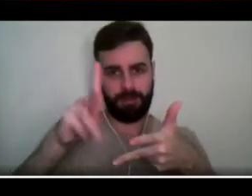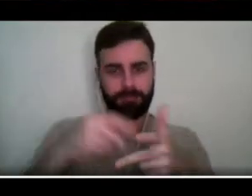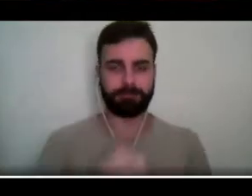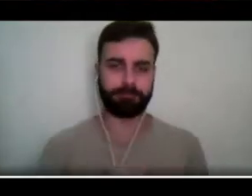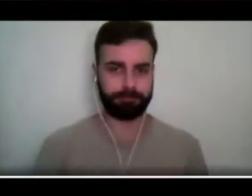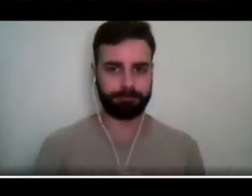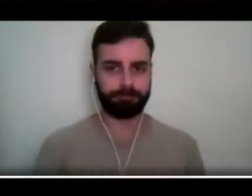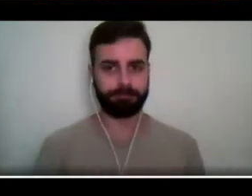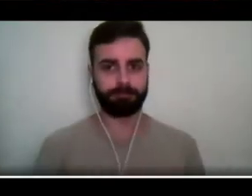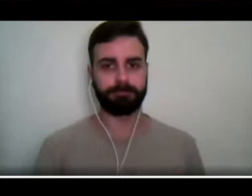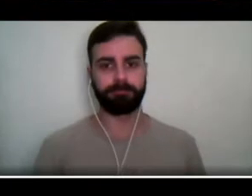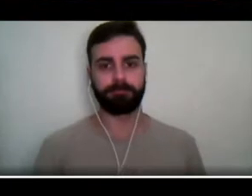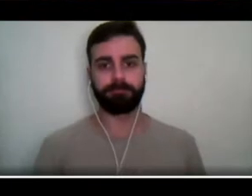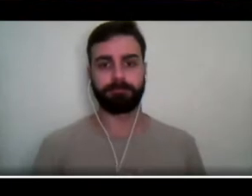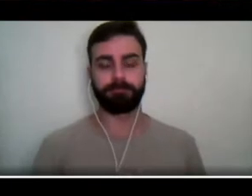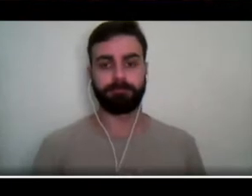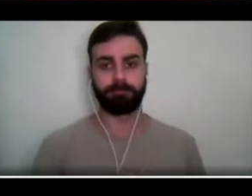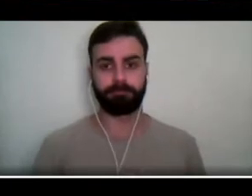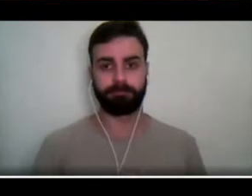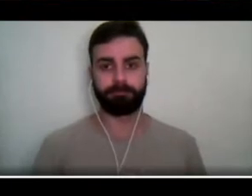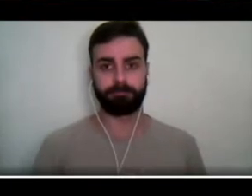em z.